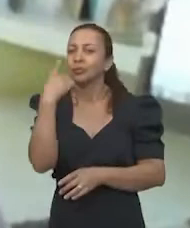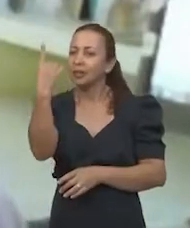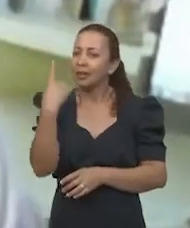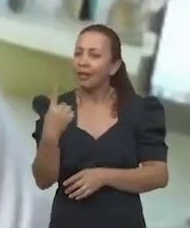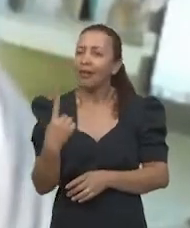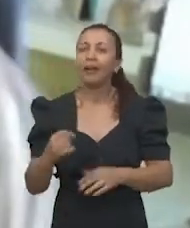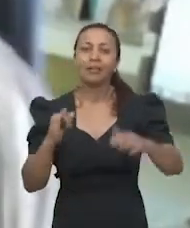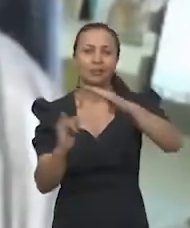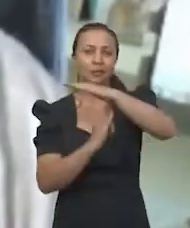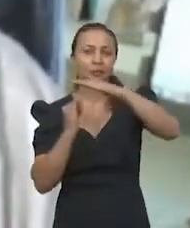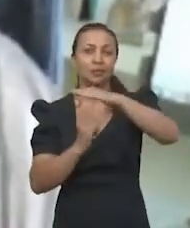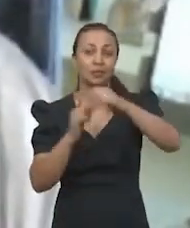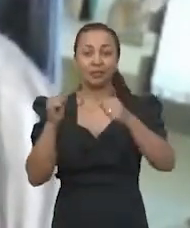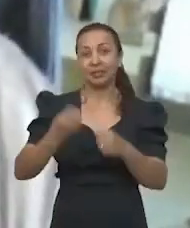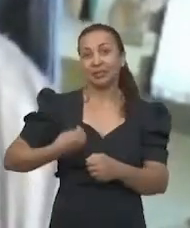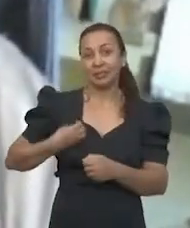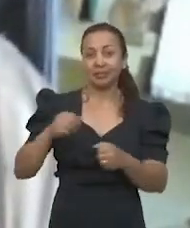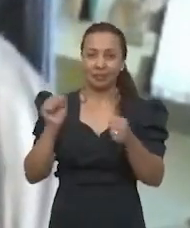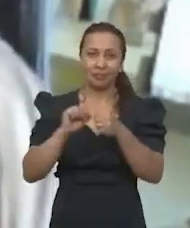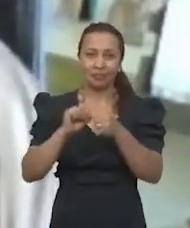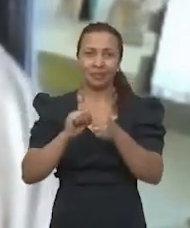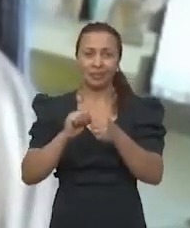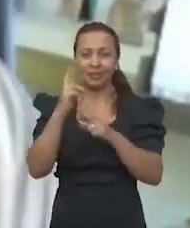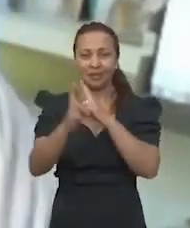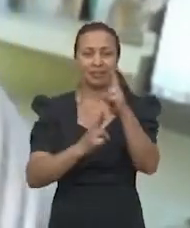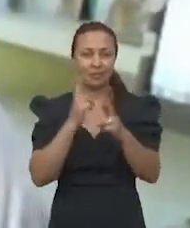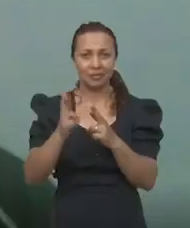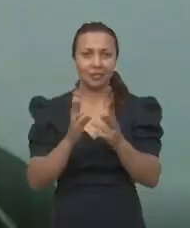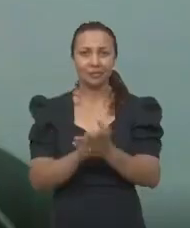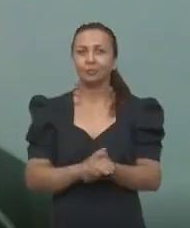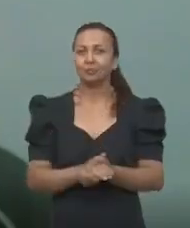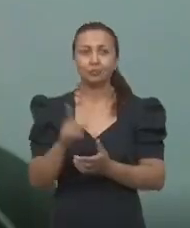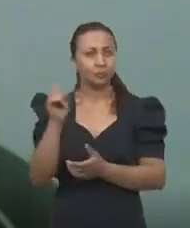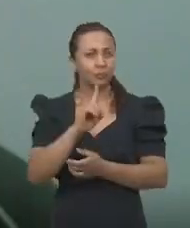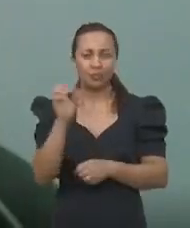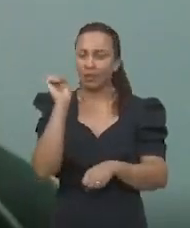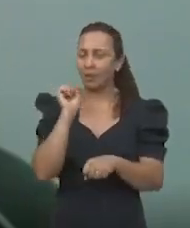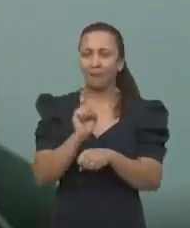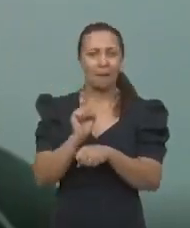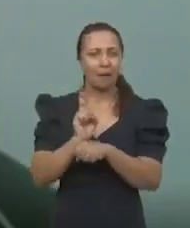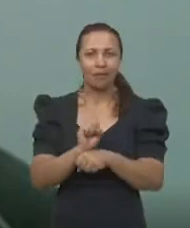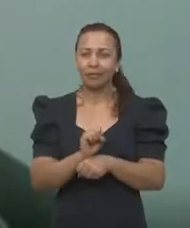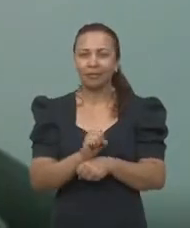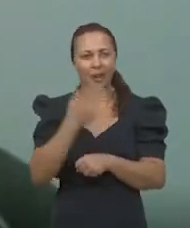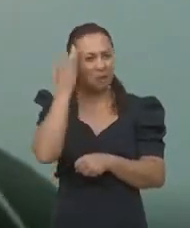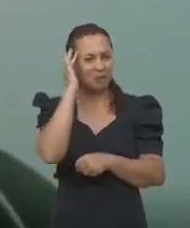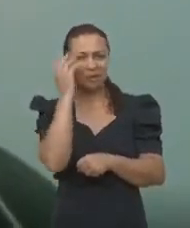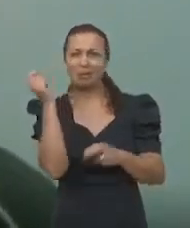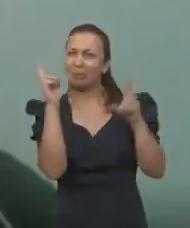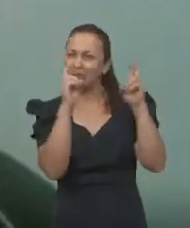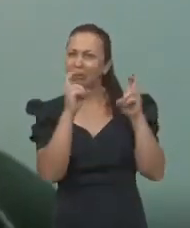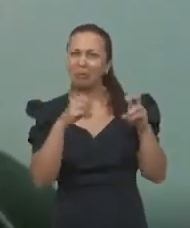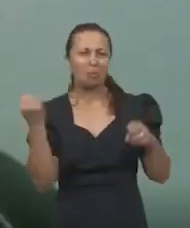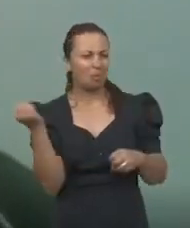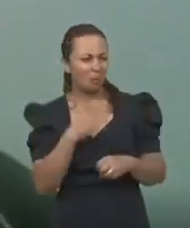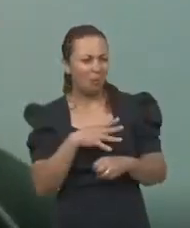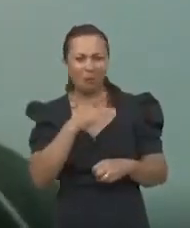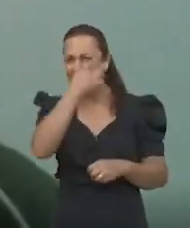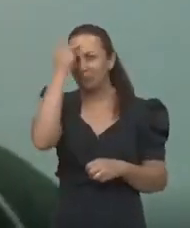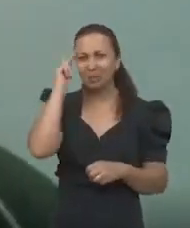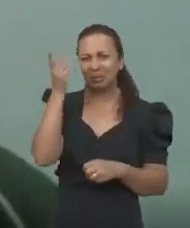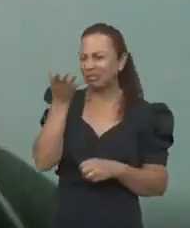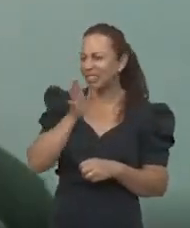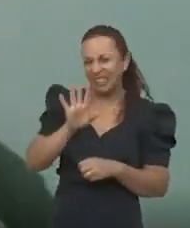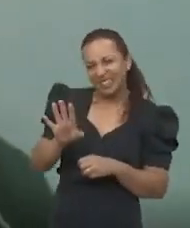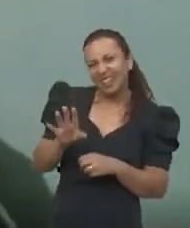cada instituição está produzindo com relação a isso. Eu não esperava, até pela questão do tema ser muito novo, ser uma questão